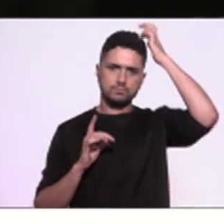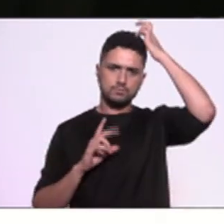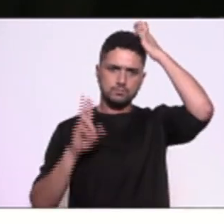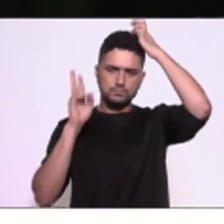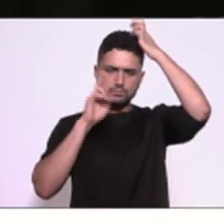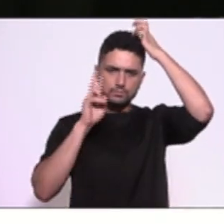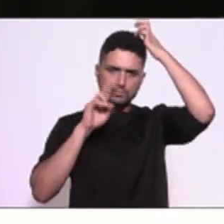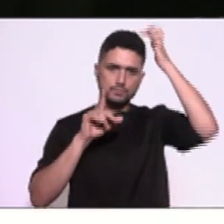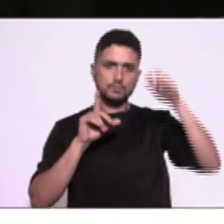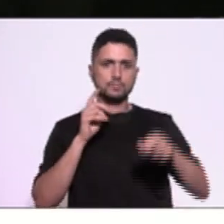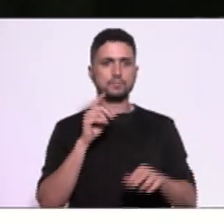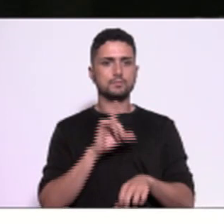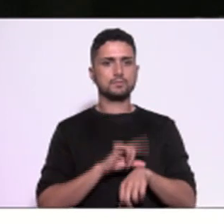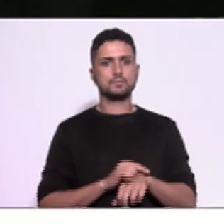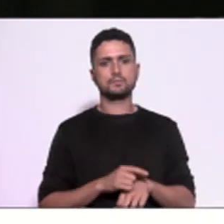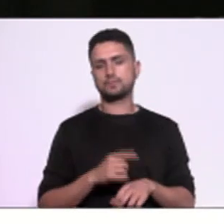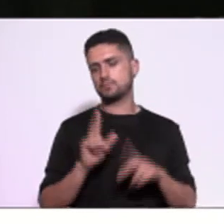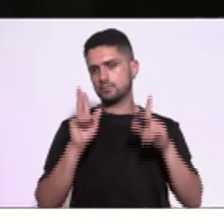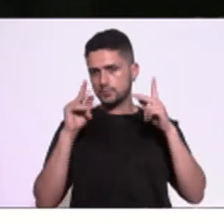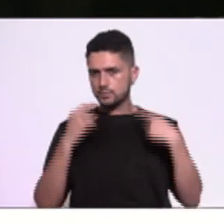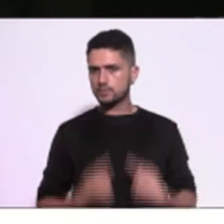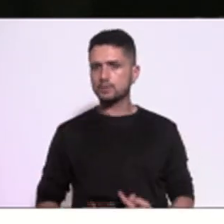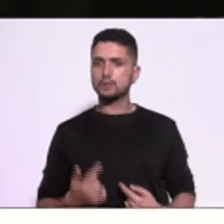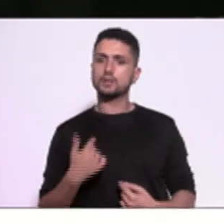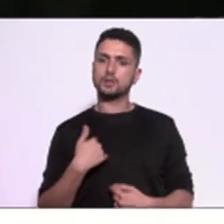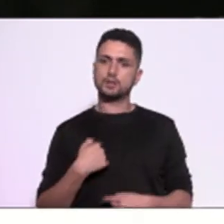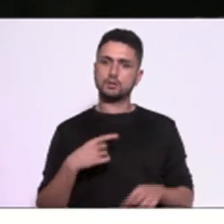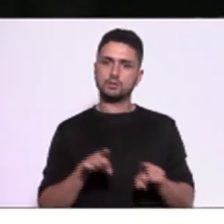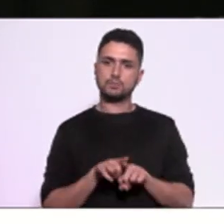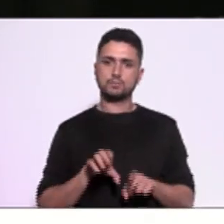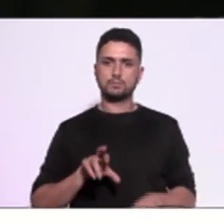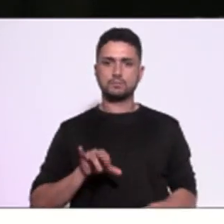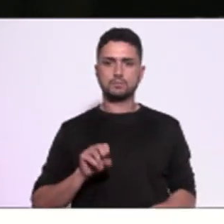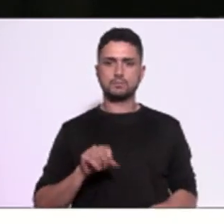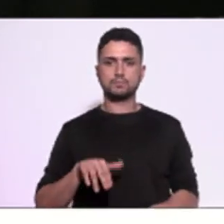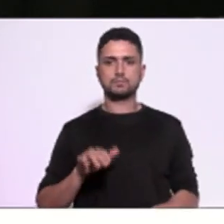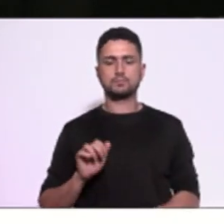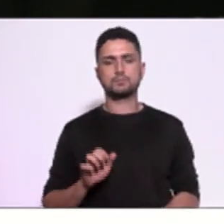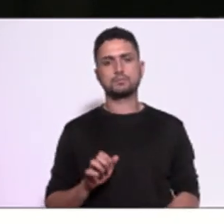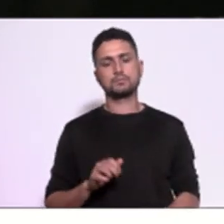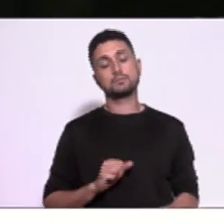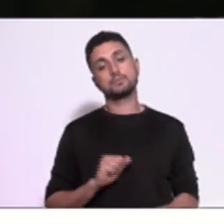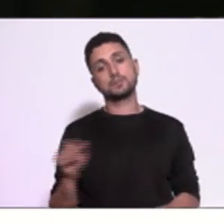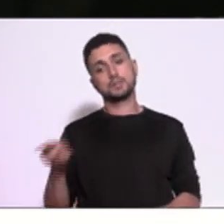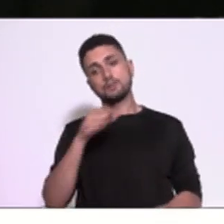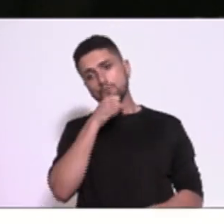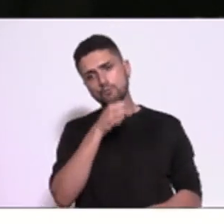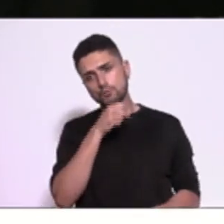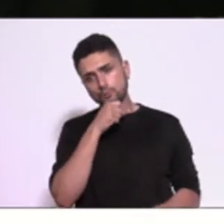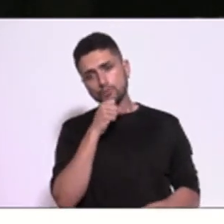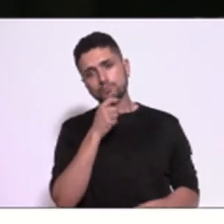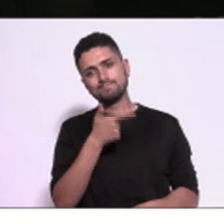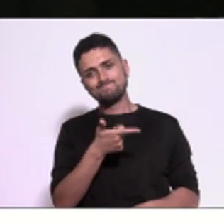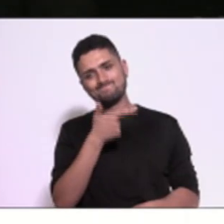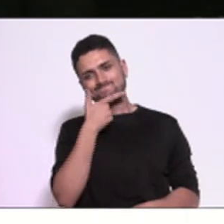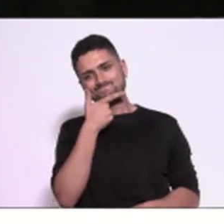Humanidade. E eu, Cristiane Souza, avô generoso e amoroso com seus 3